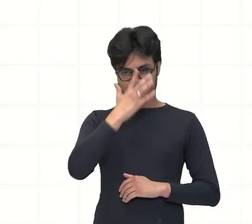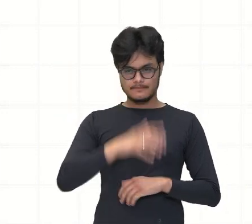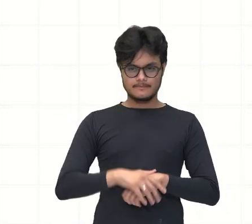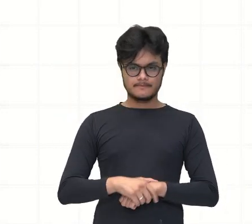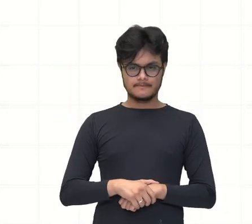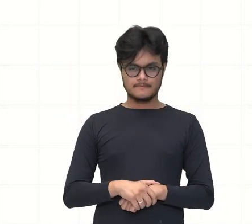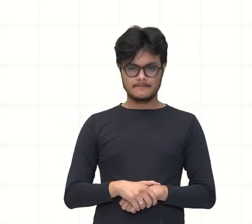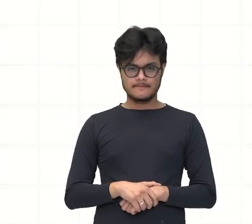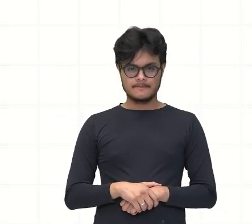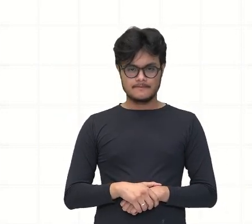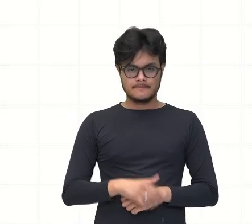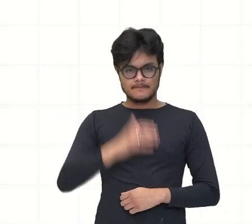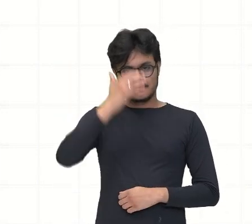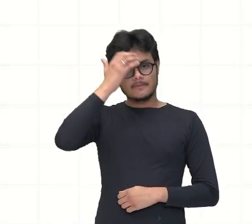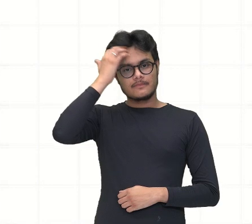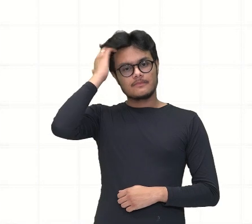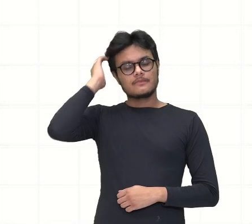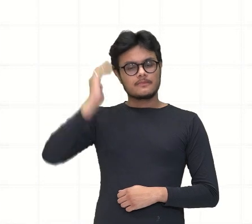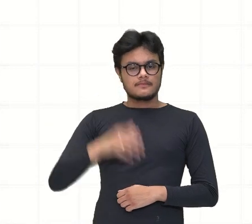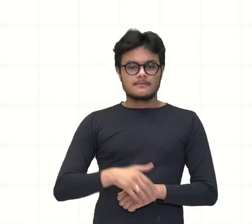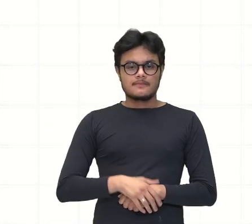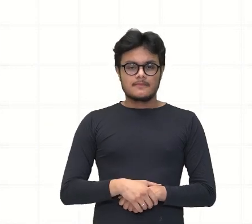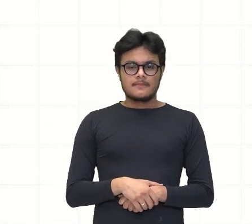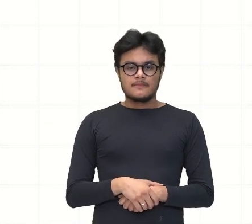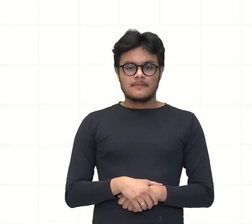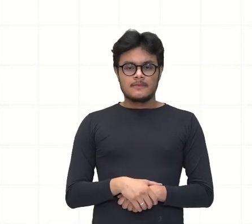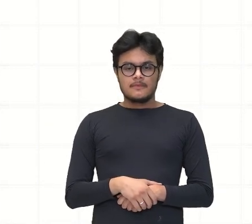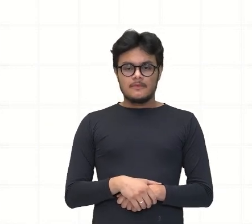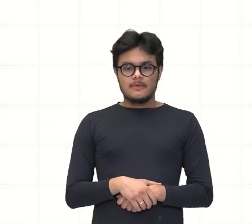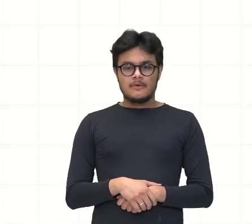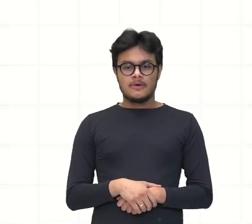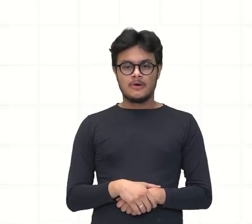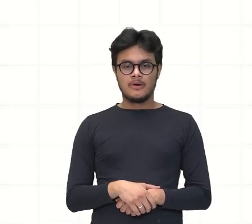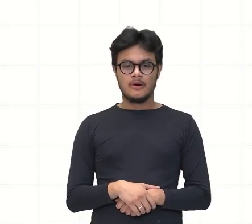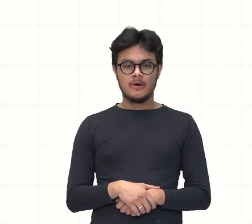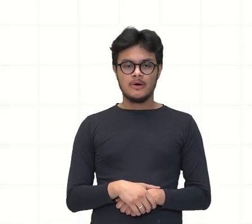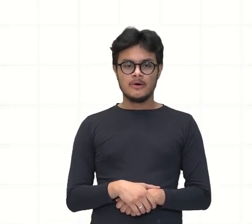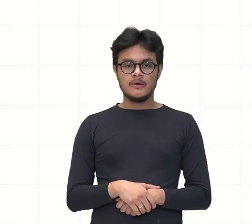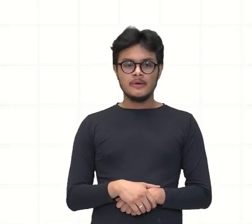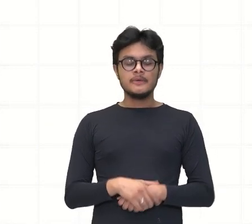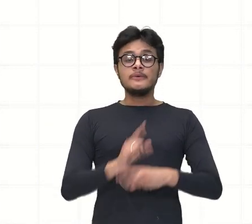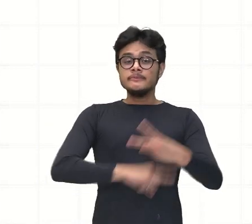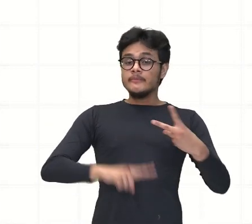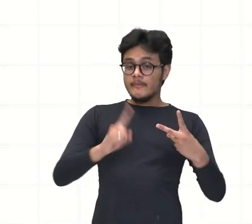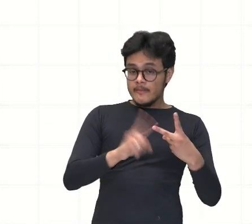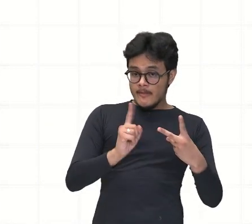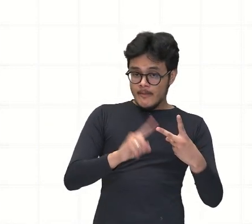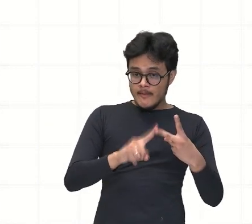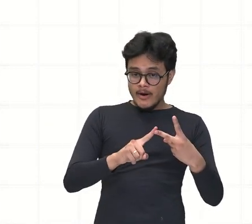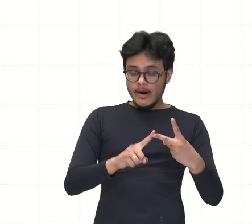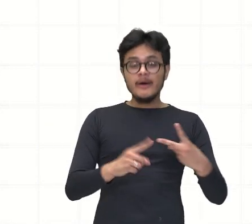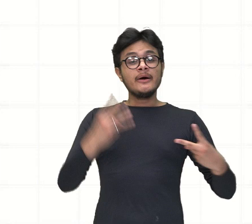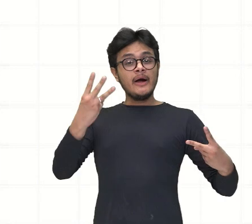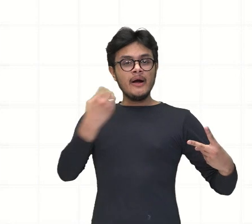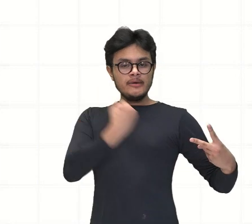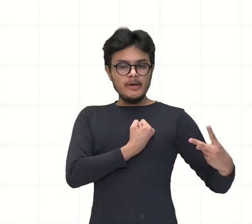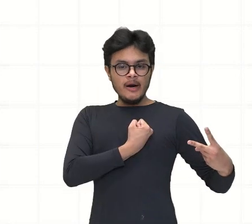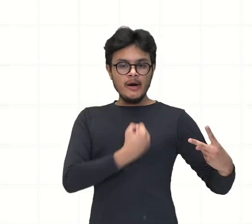8,5, 7,8, 7 e 6,3. No G2, nós vamos ter 3